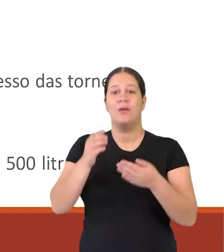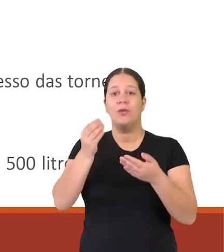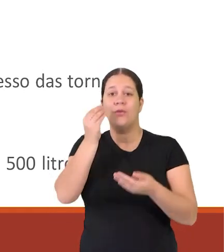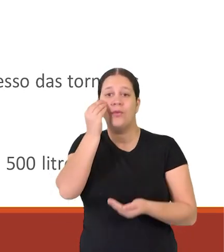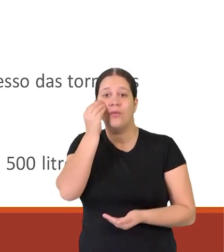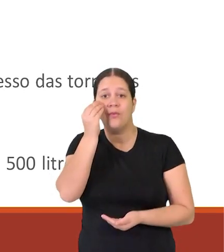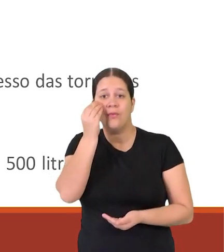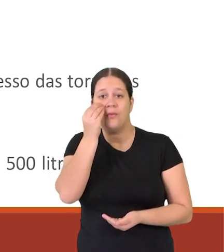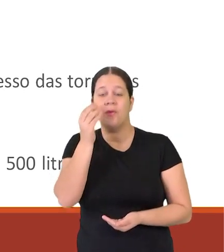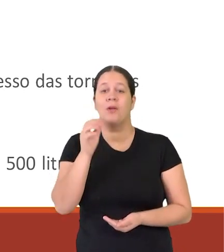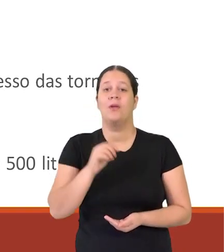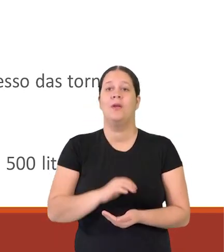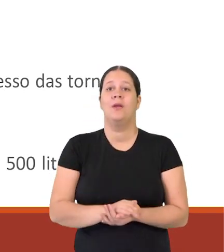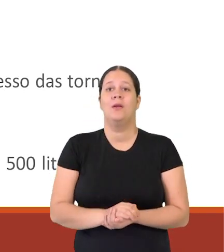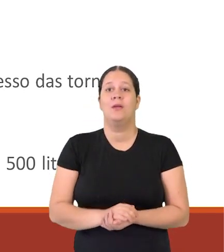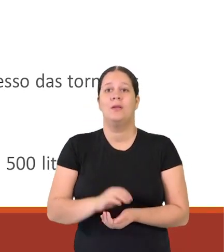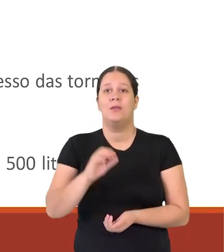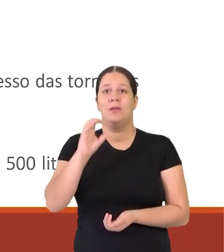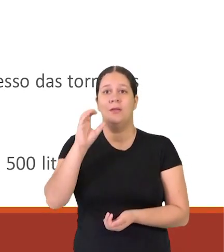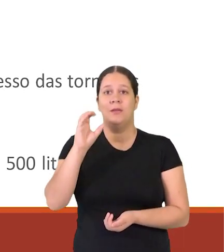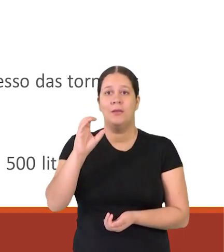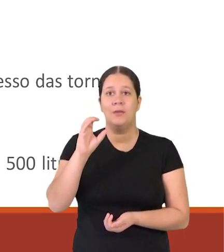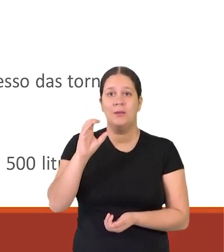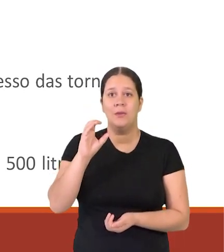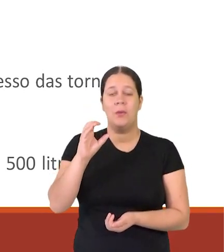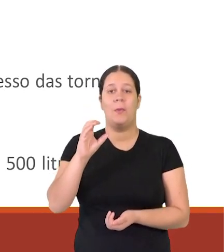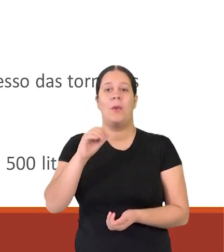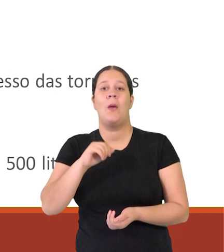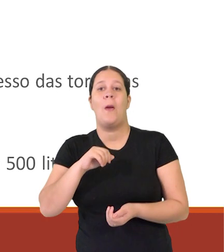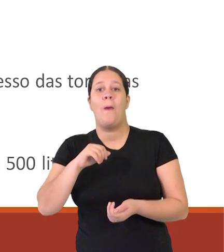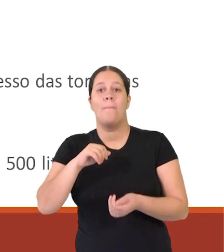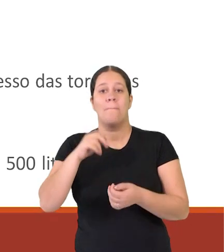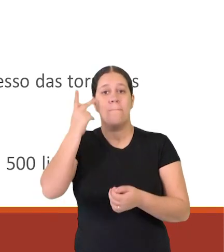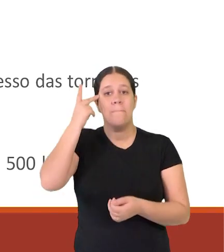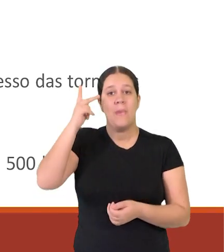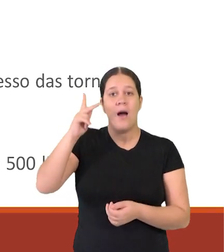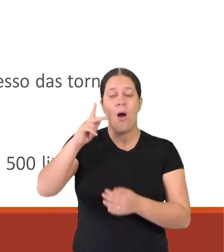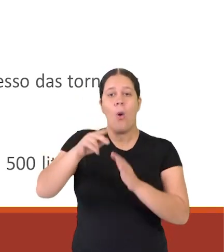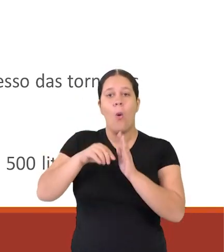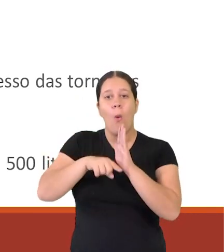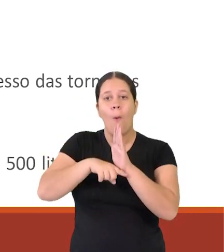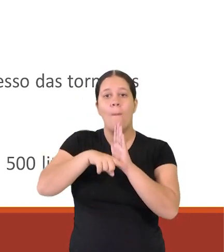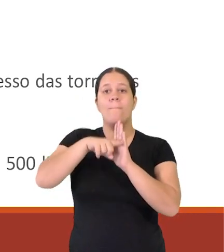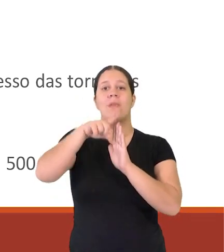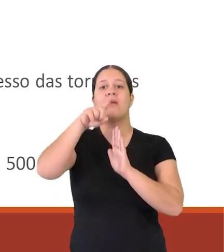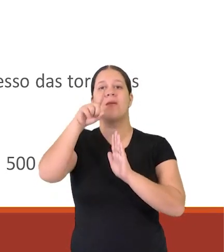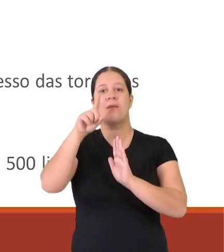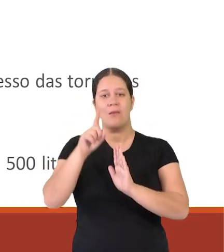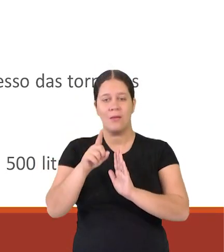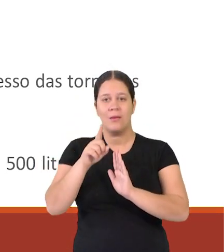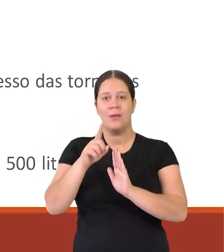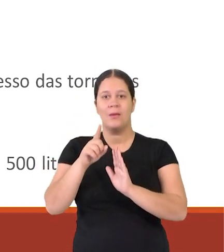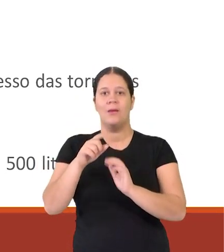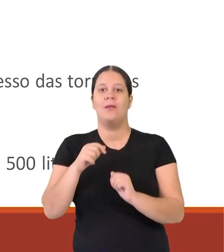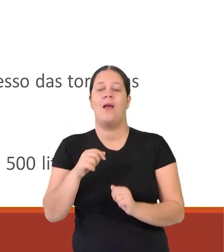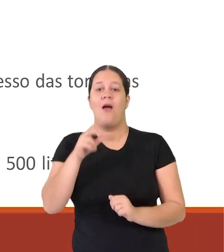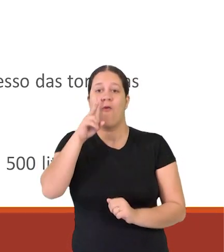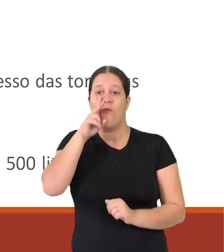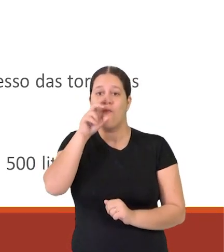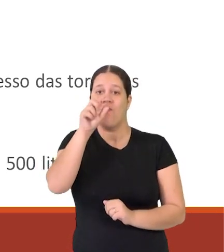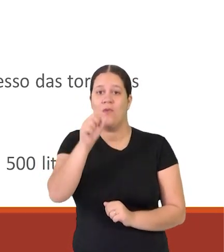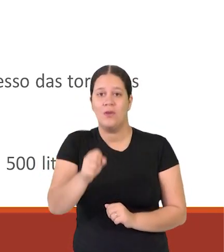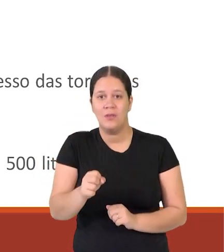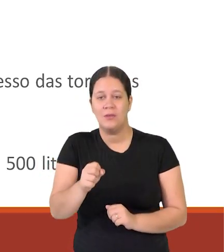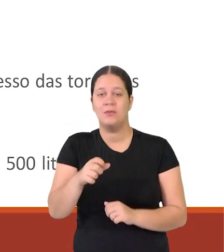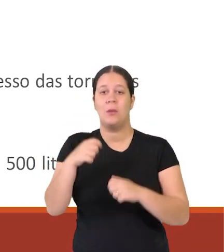diz nas outras alternativas. Para aumentar a pressão, o essencial seria aumentar o diâmetro dos canos de acesso